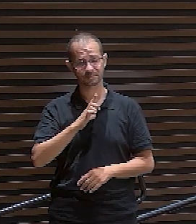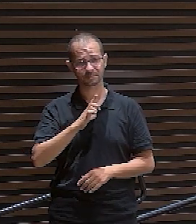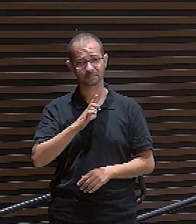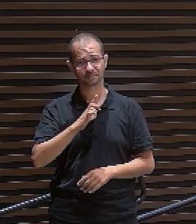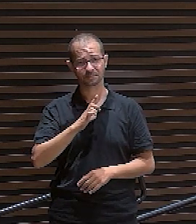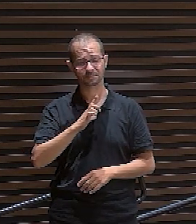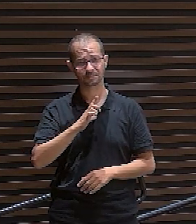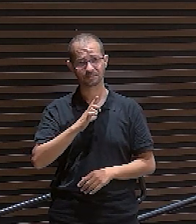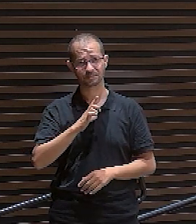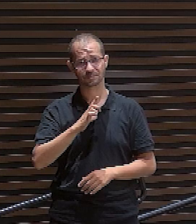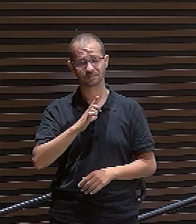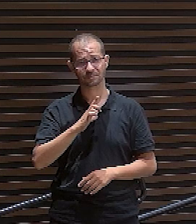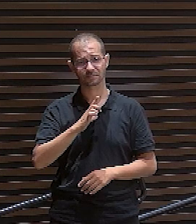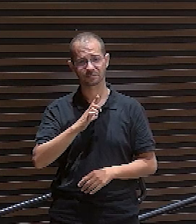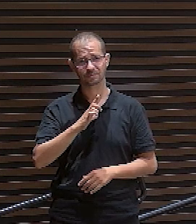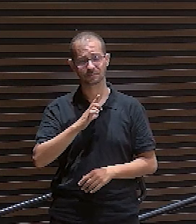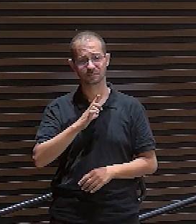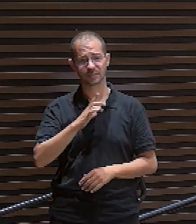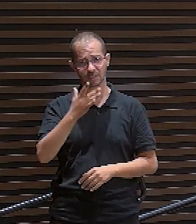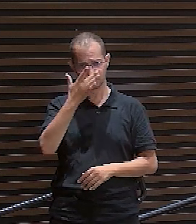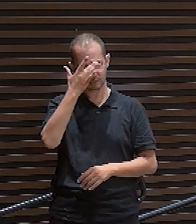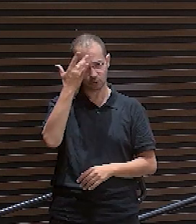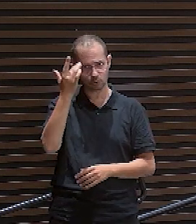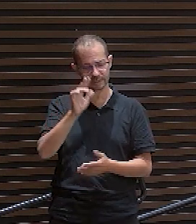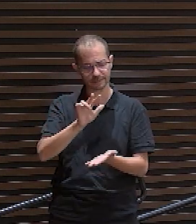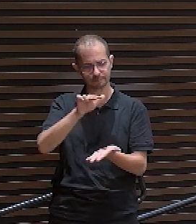os atuantes do culto